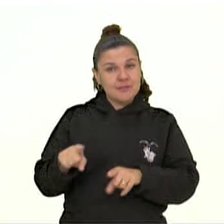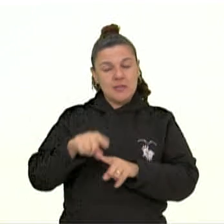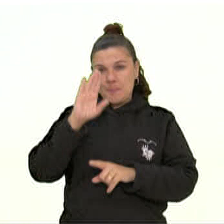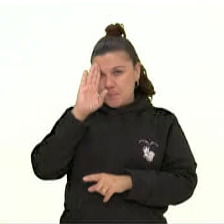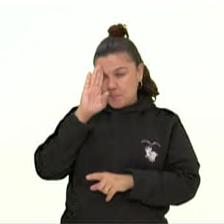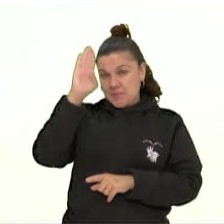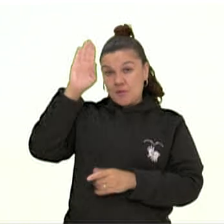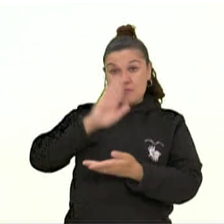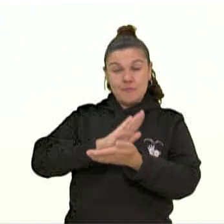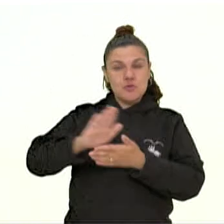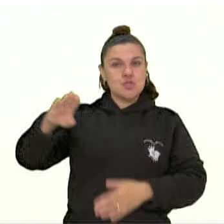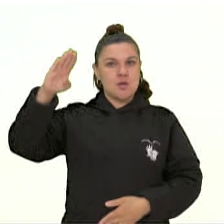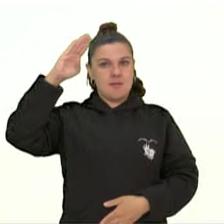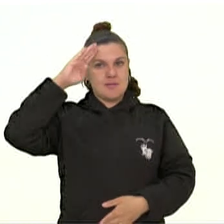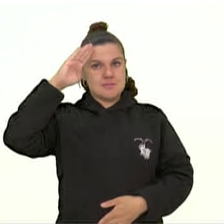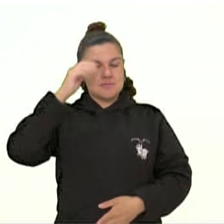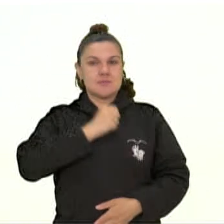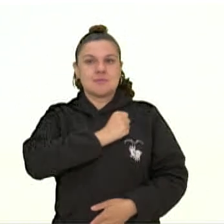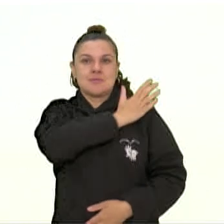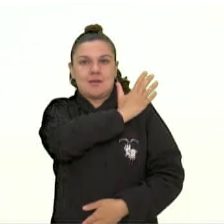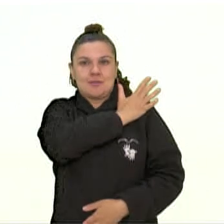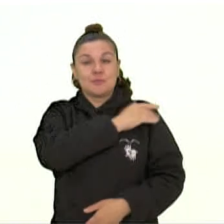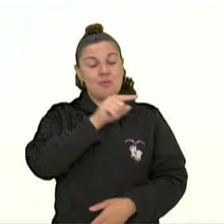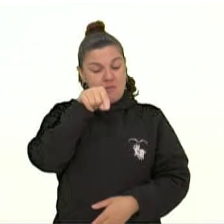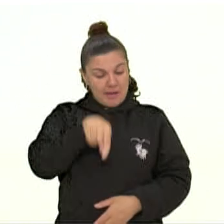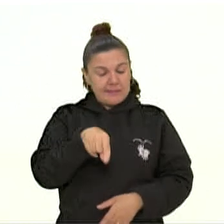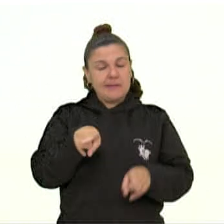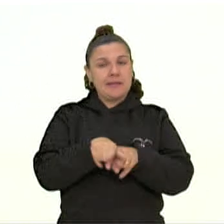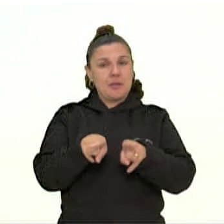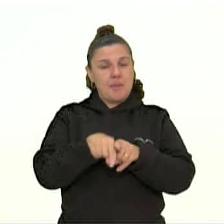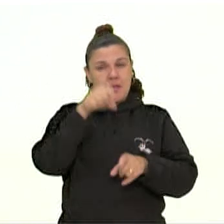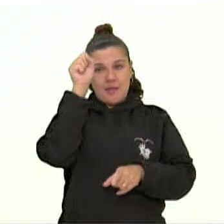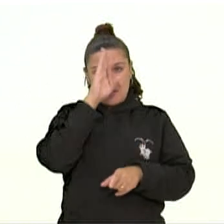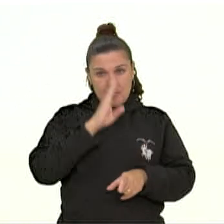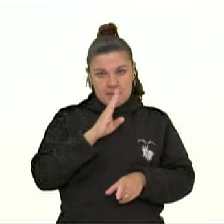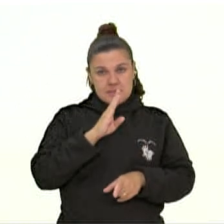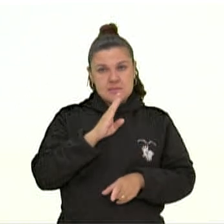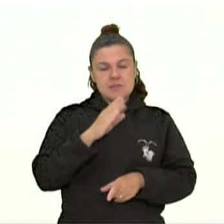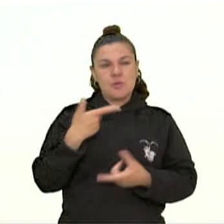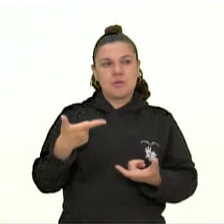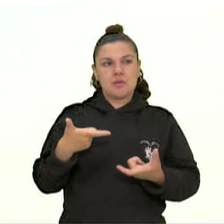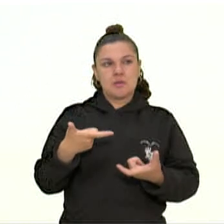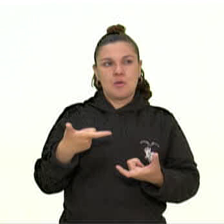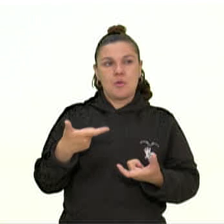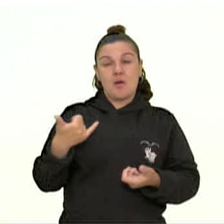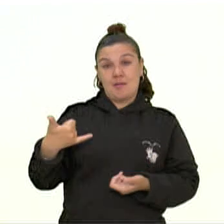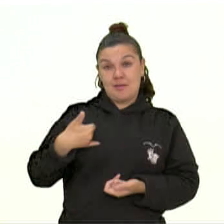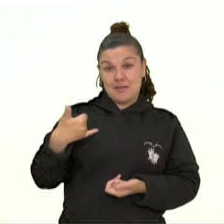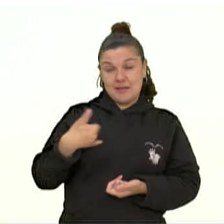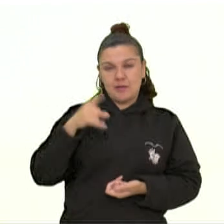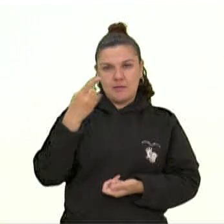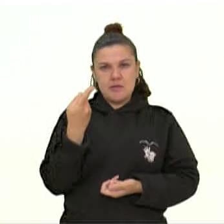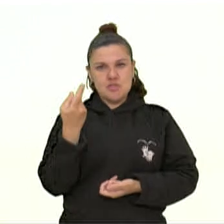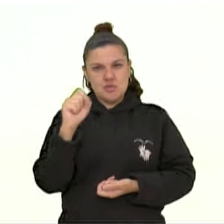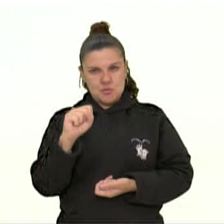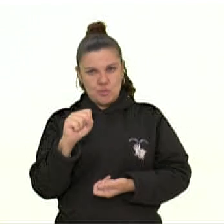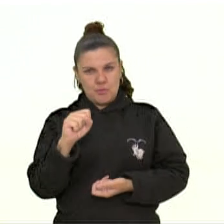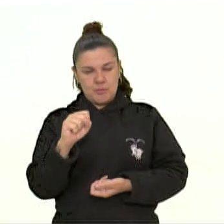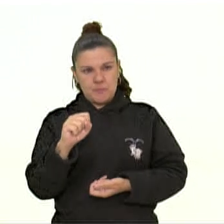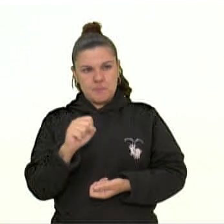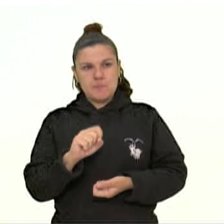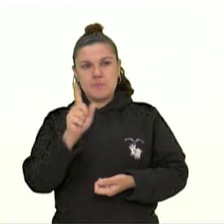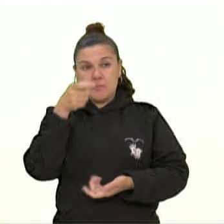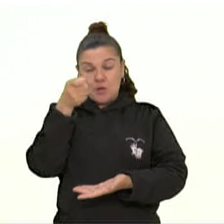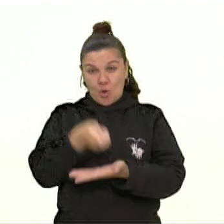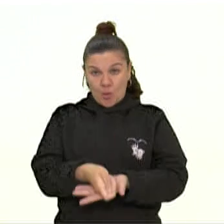querem fugir do exército. Assim como aqui no Brasil, a idade do serviço militar é 18 anos, deveria